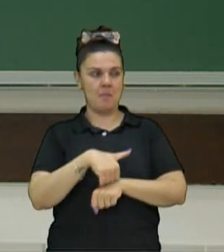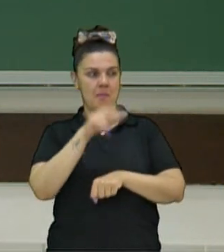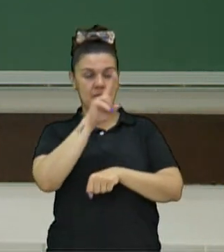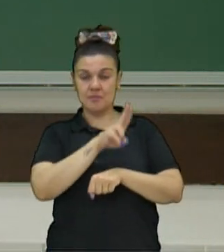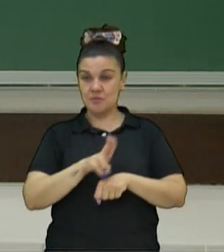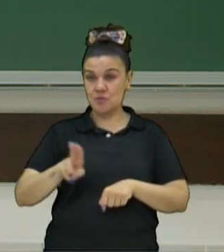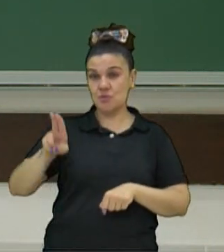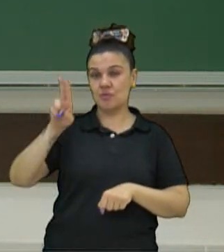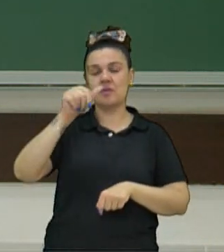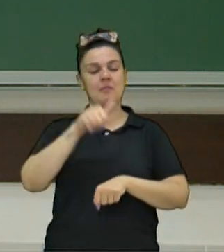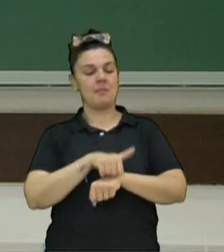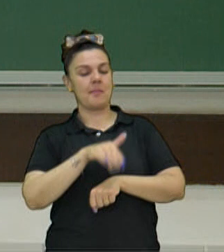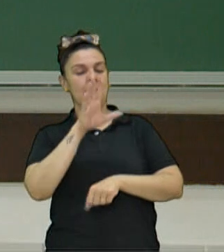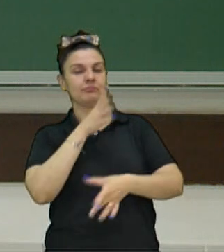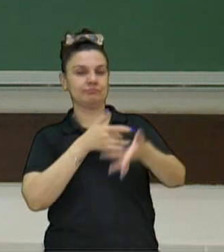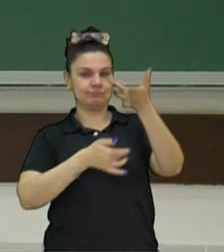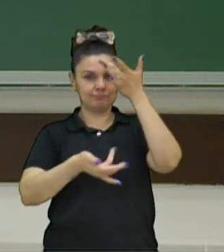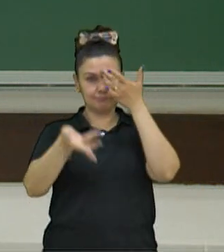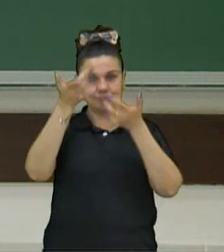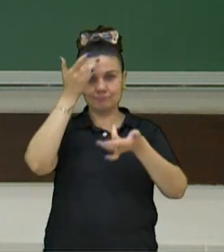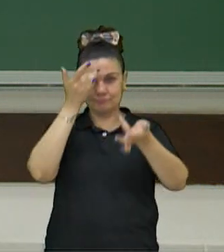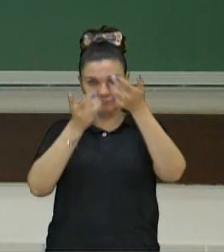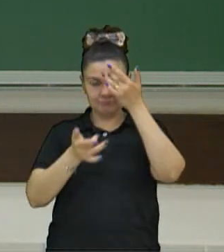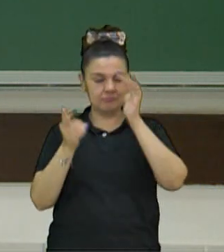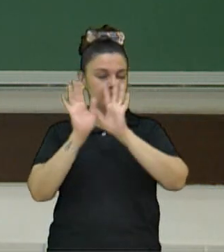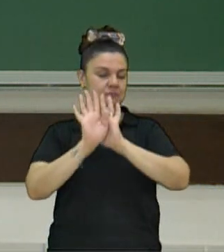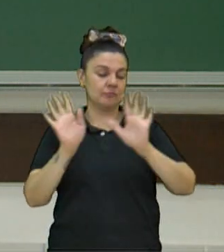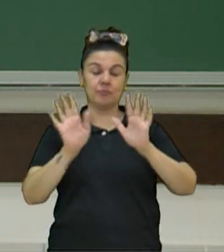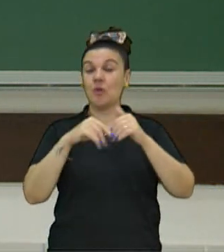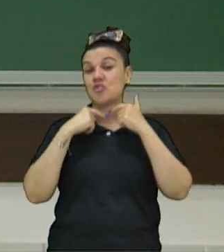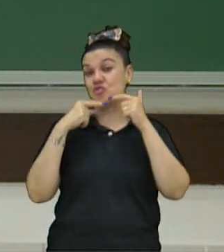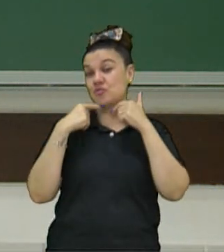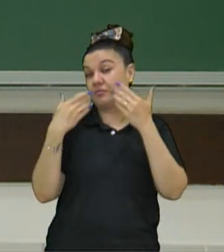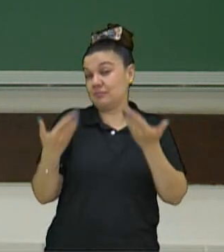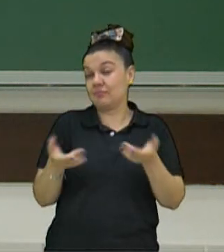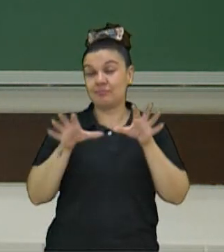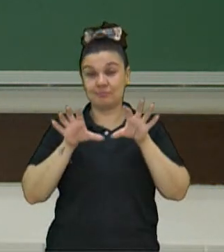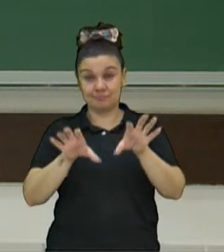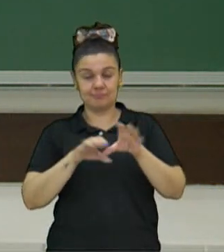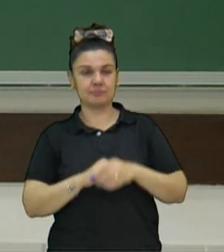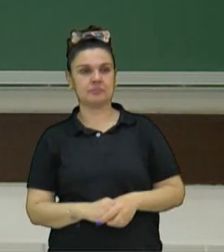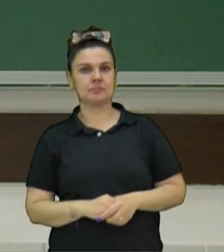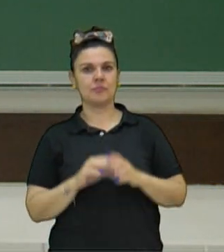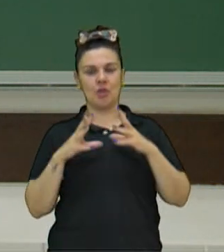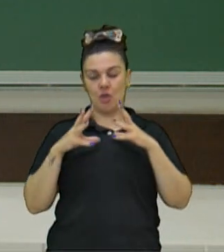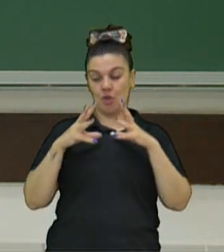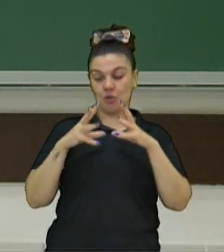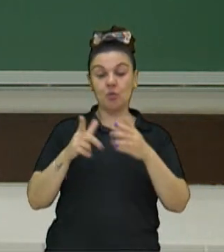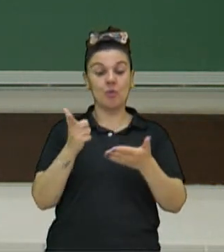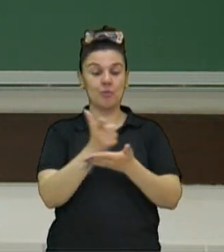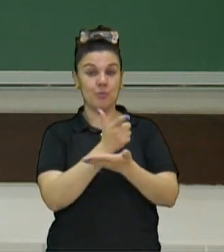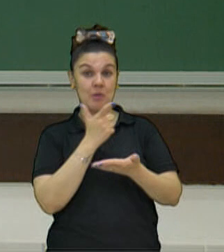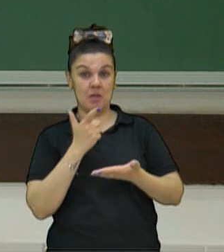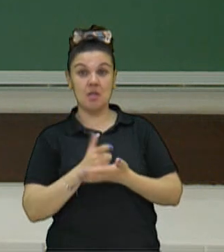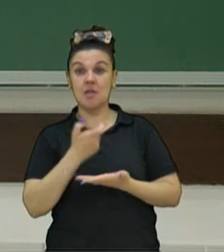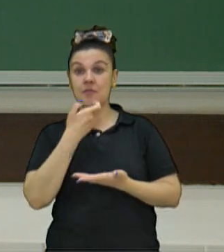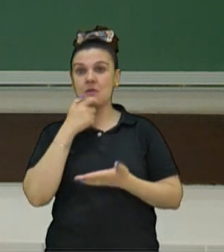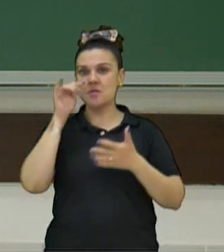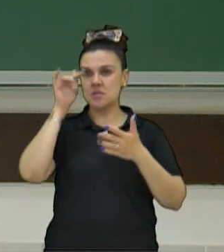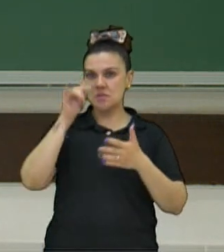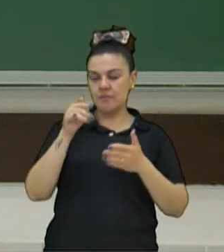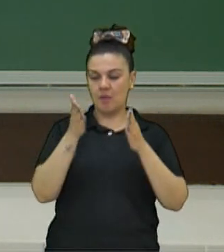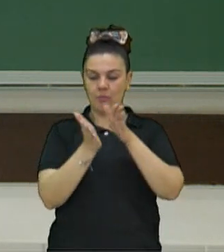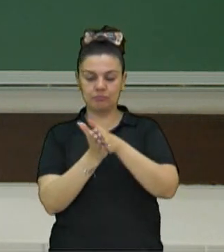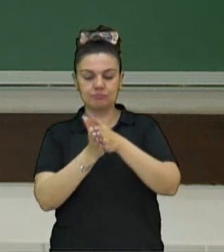gente for usando, mais a gente vai decorando. Não tem uma outra maneira para fazer isso. Todo livro de inglês traz lá no final